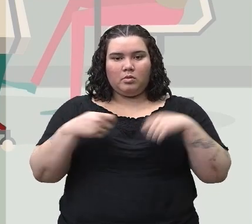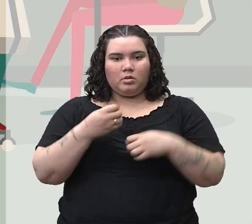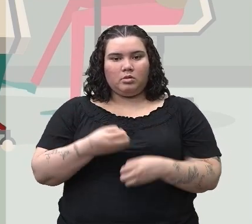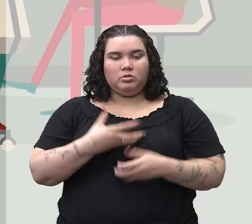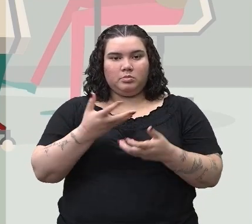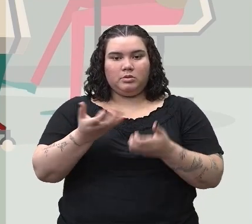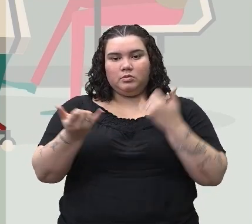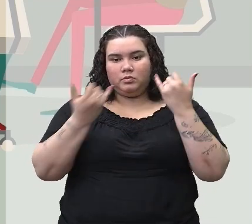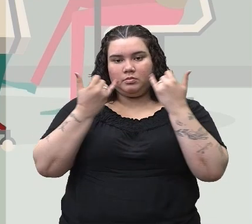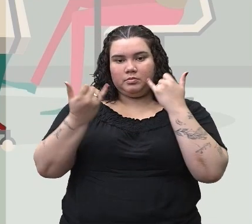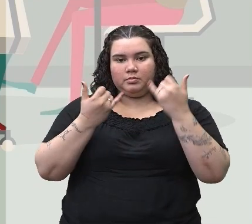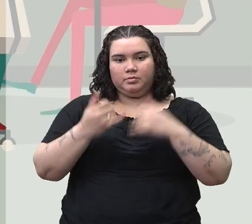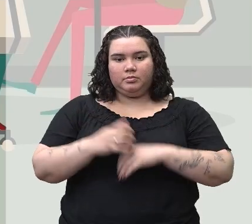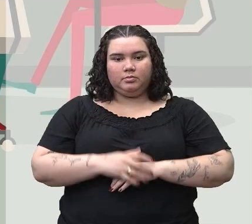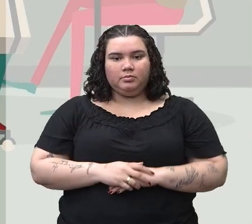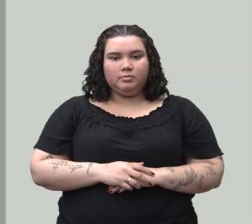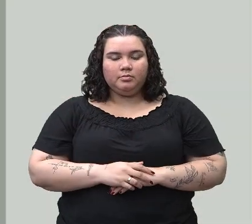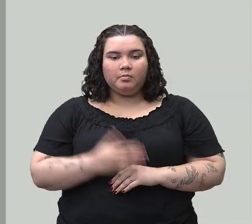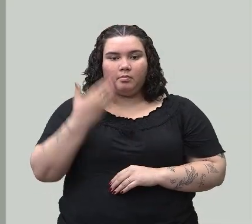mensagens. Então vamos começar com